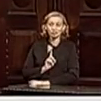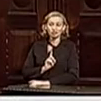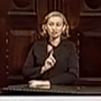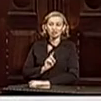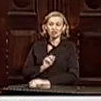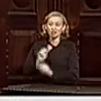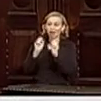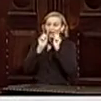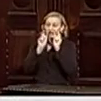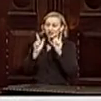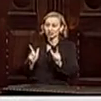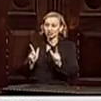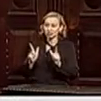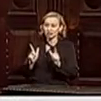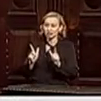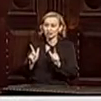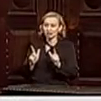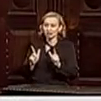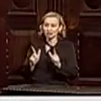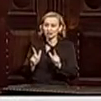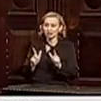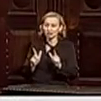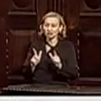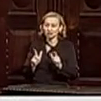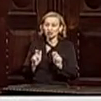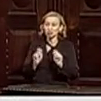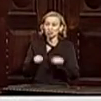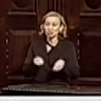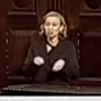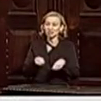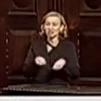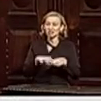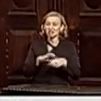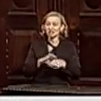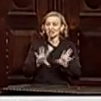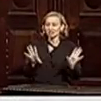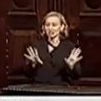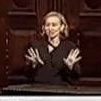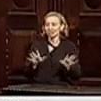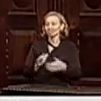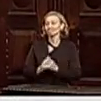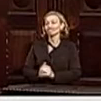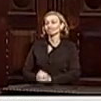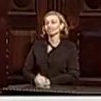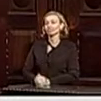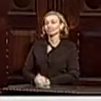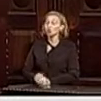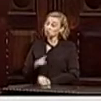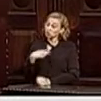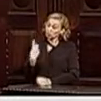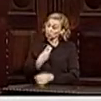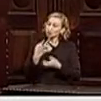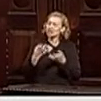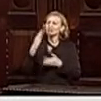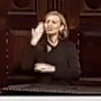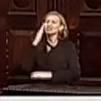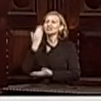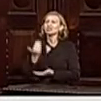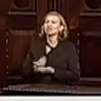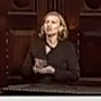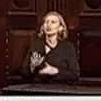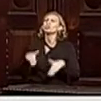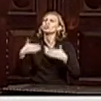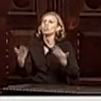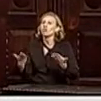dado diretamente ao Tribunal para que o Tribunal pudesse expedir a sua decisão. Nós queremos entender qual foi